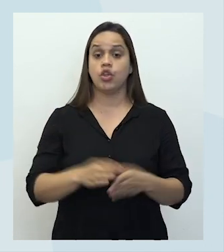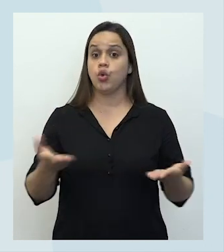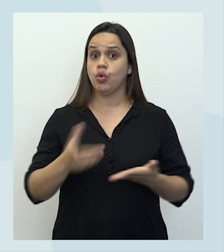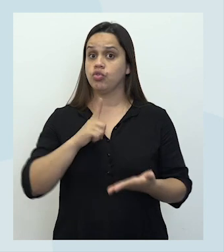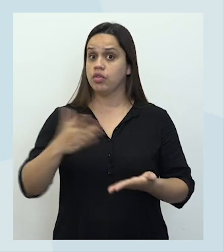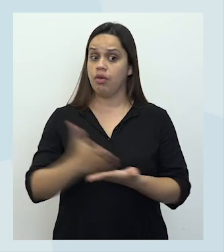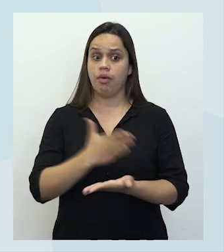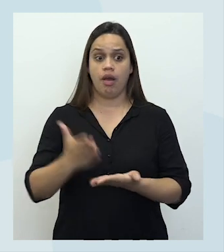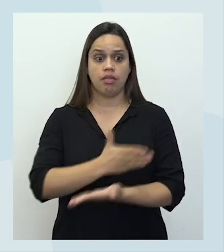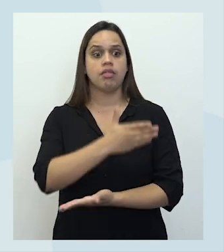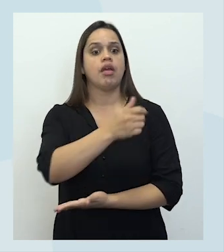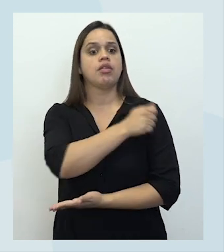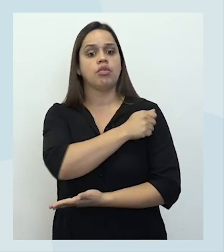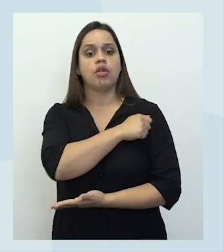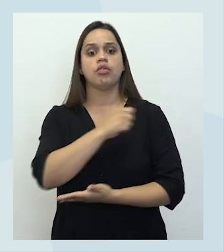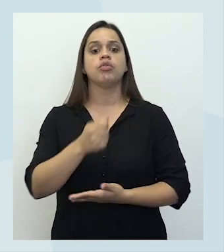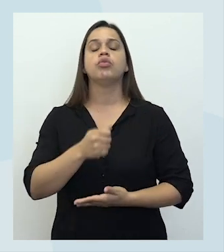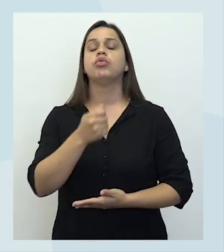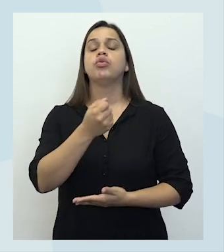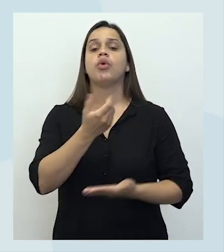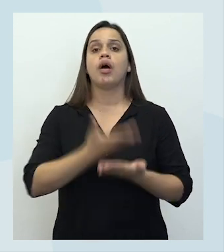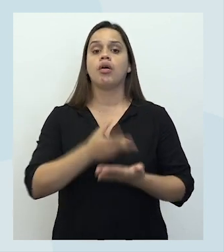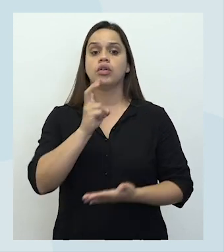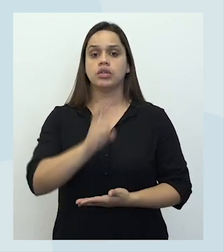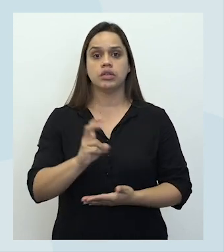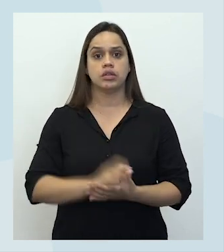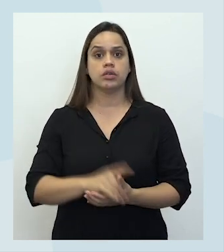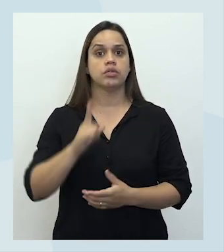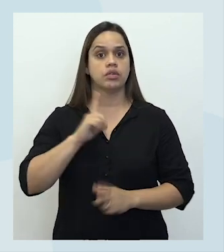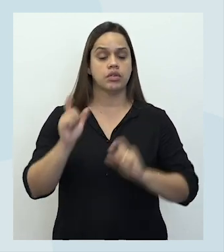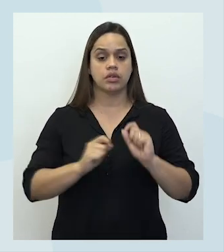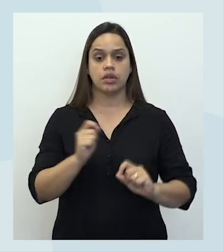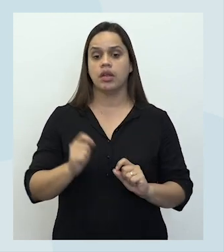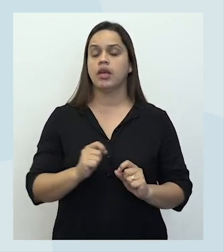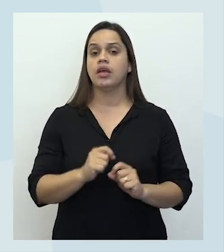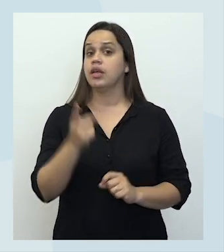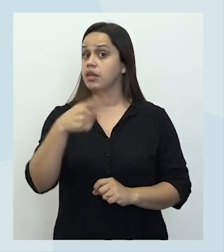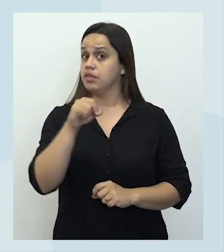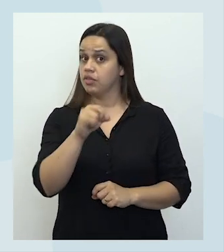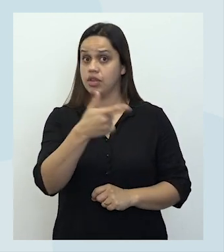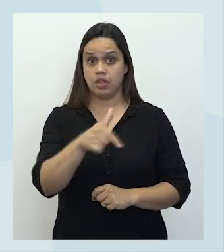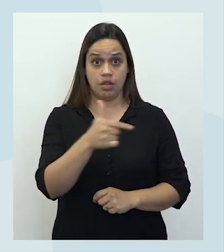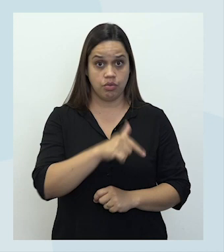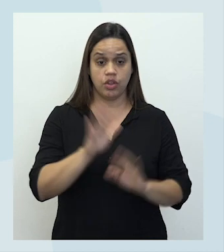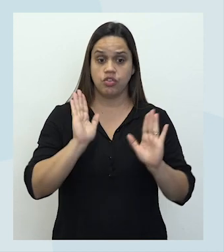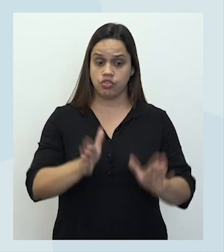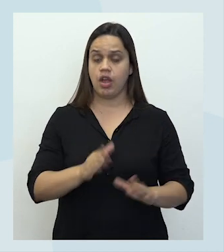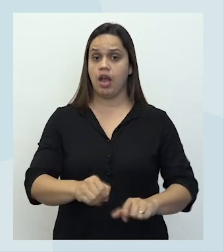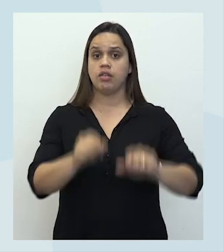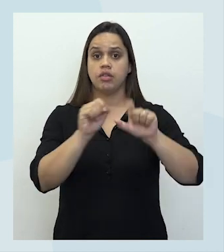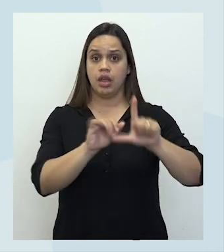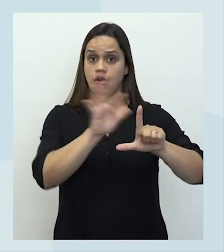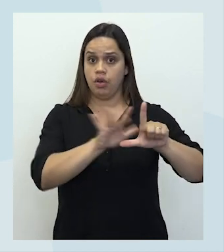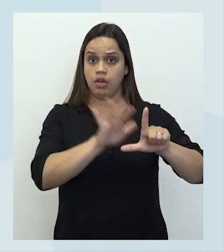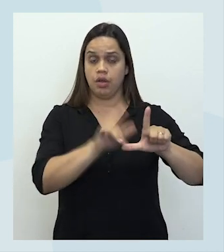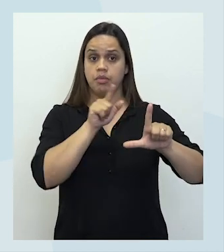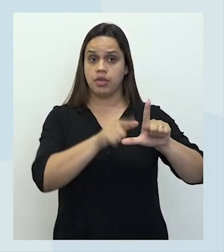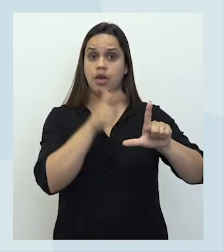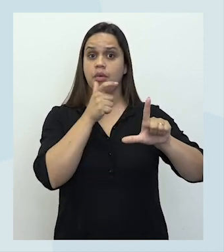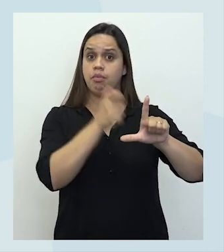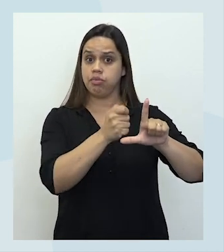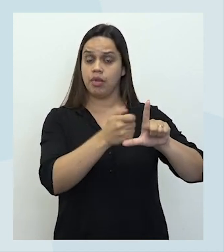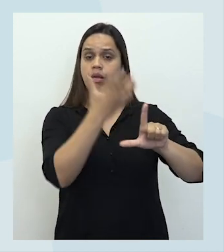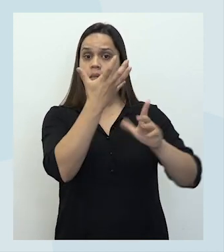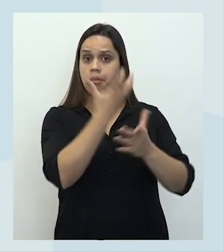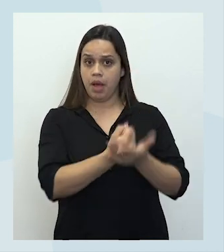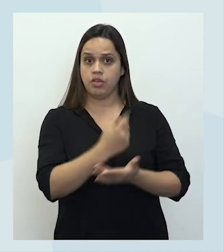caderno do aluno, com a aula 5. Então vocês têm aí o caderno do aluno. Quem não tem, eu já deixei o QR Code aí para vocês baixarem em